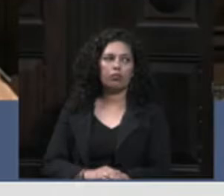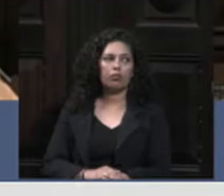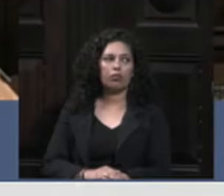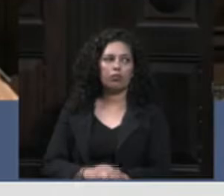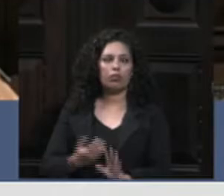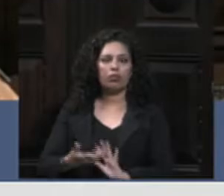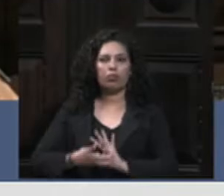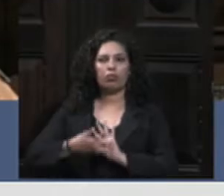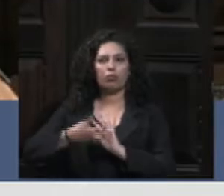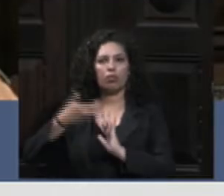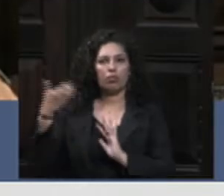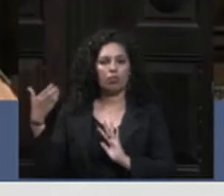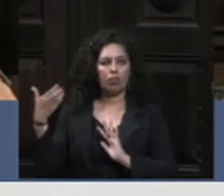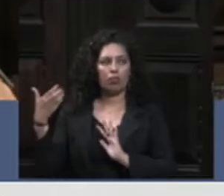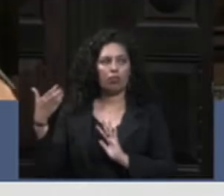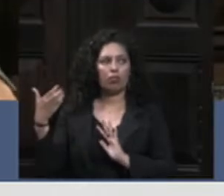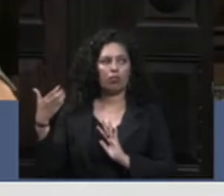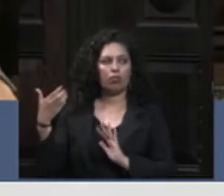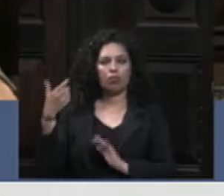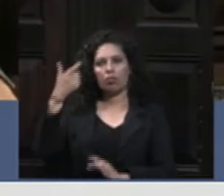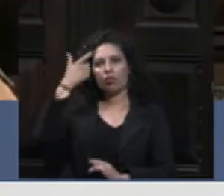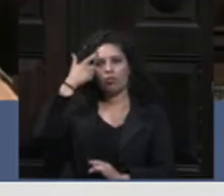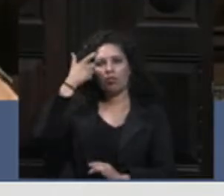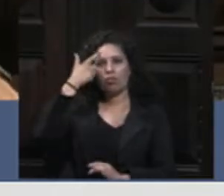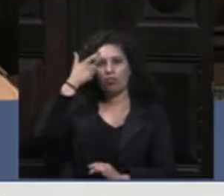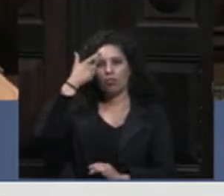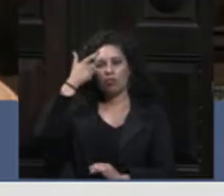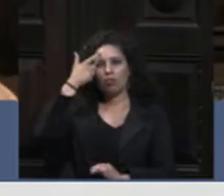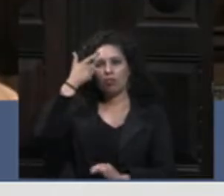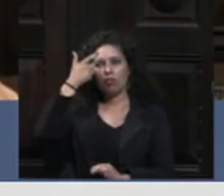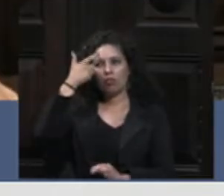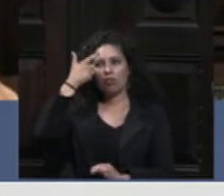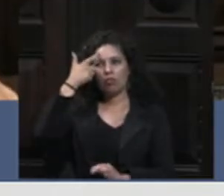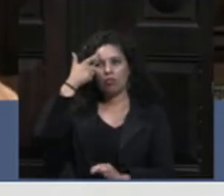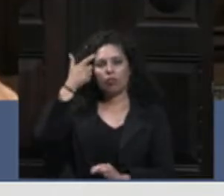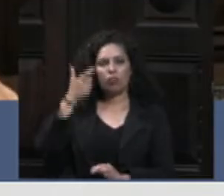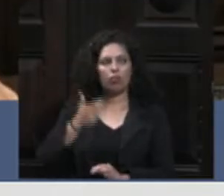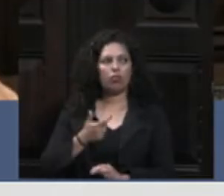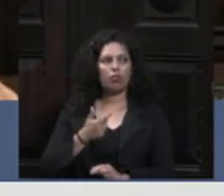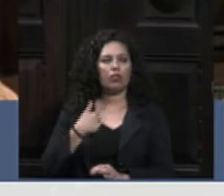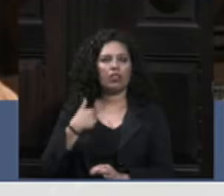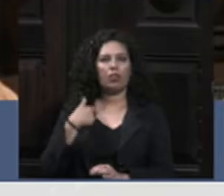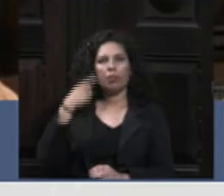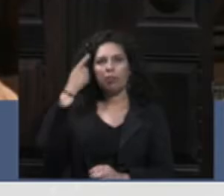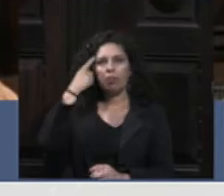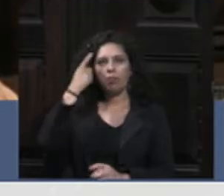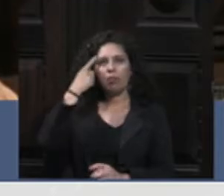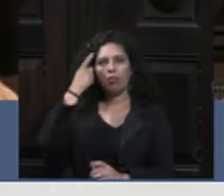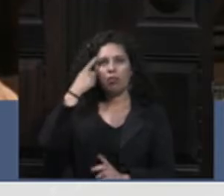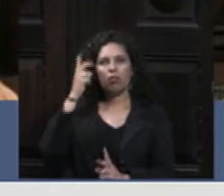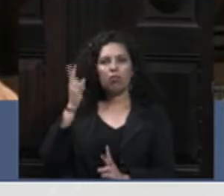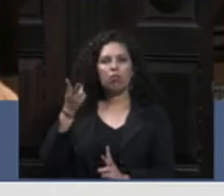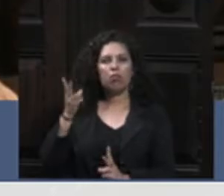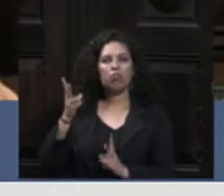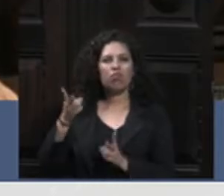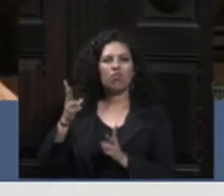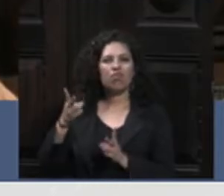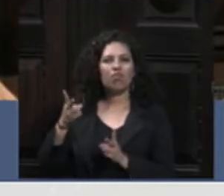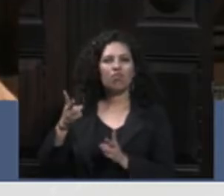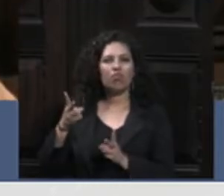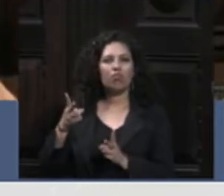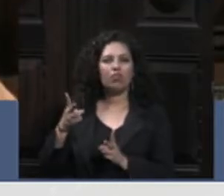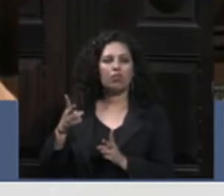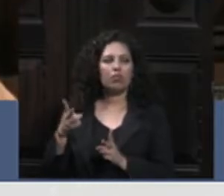tirar da minha memória e já reproduzir esse